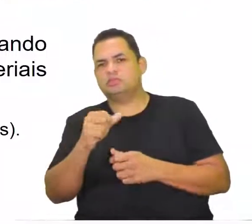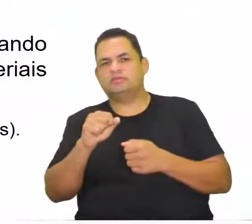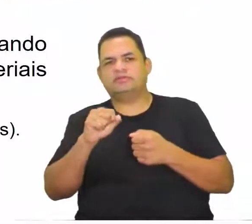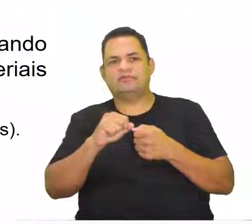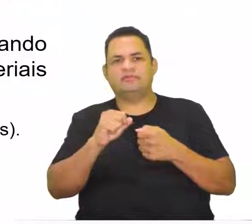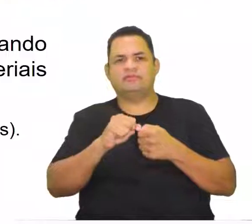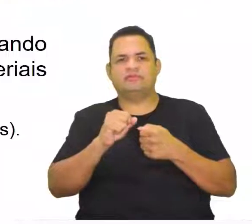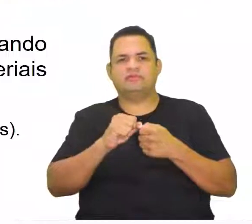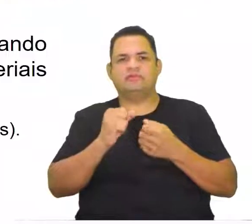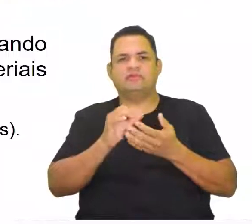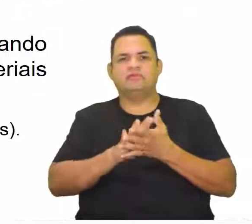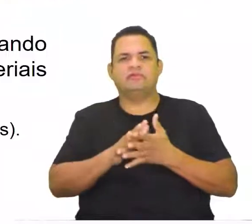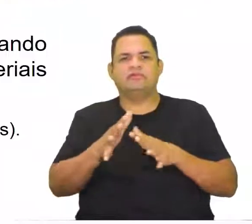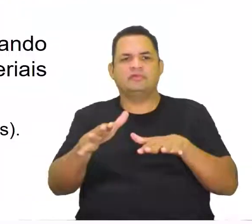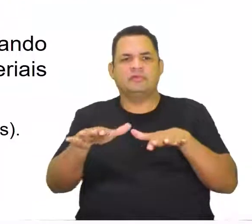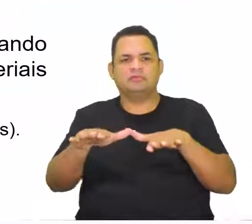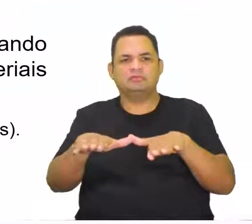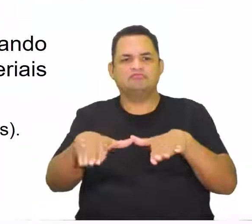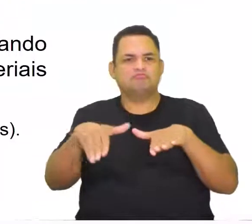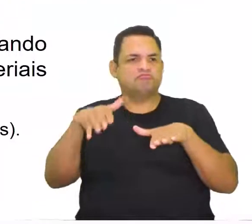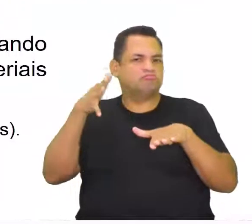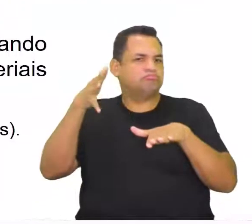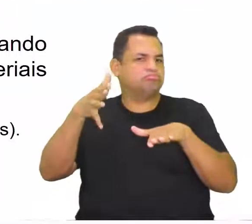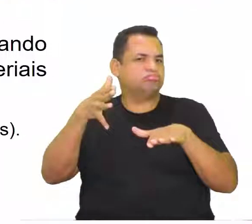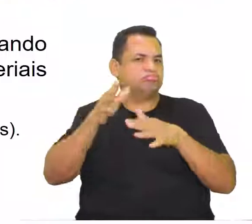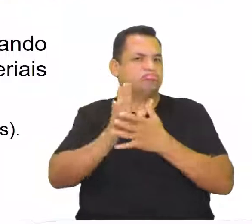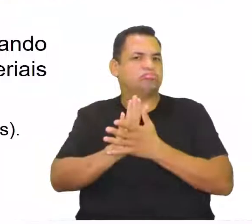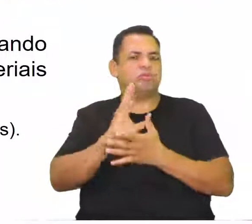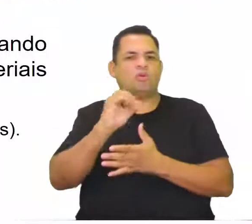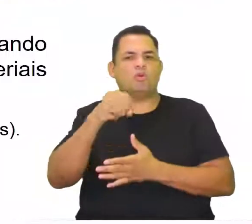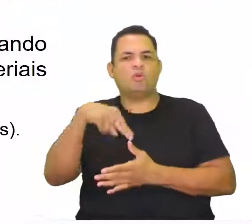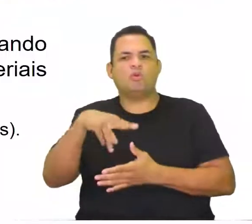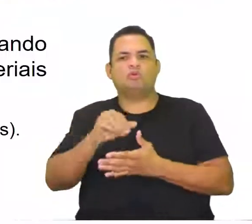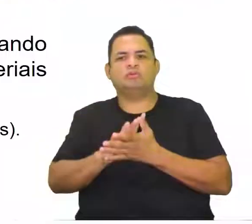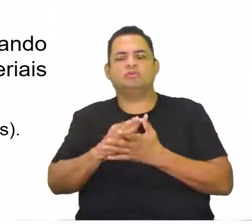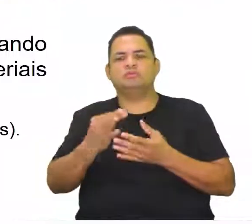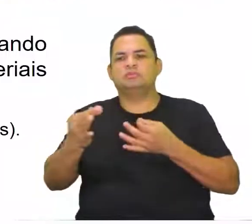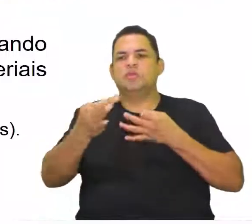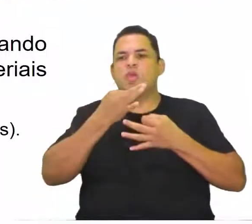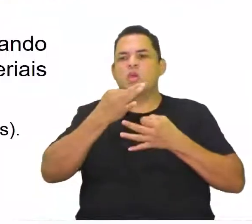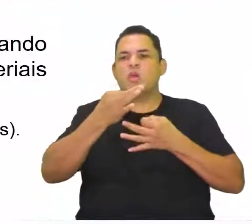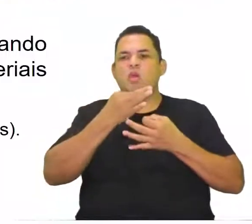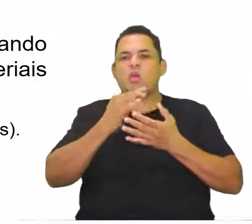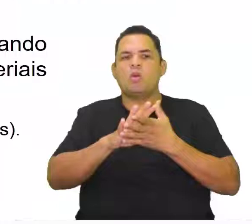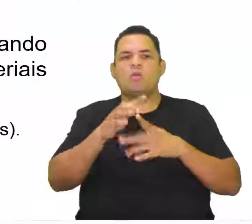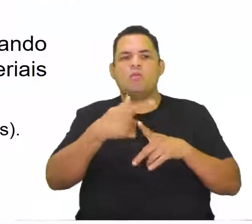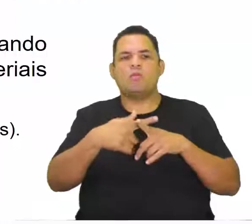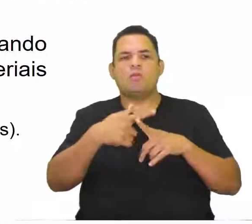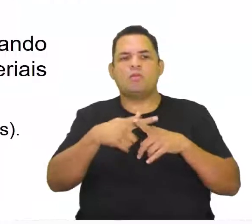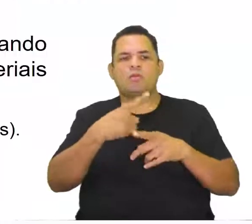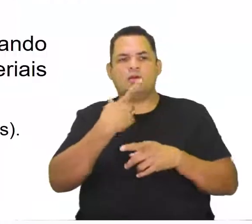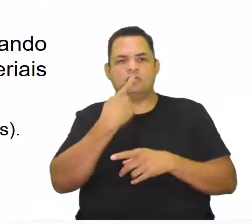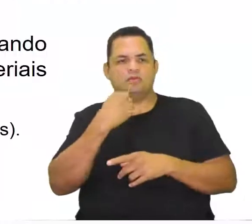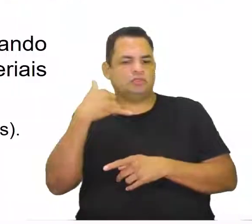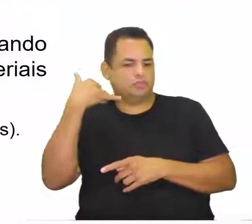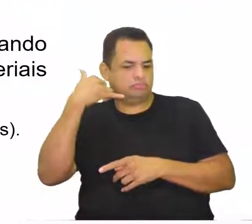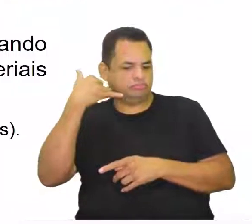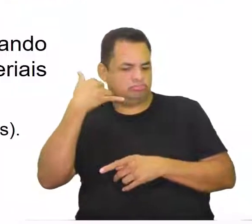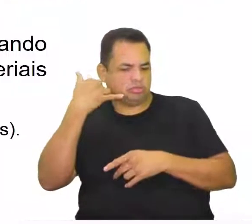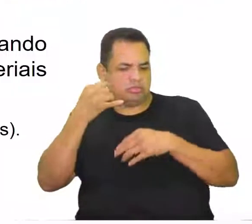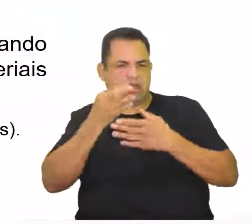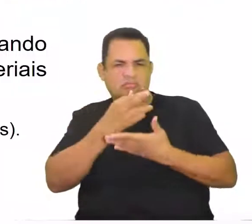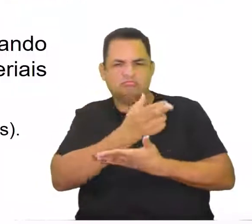uma conferência das Nações Unidas em que se discutiu o problema do lixo eletrônico,